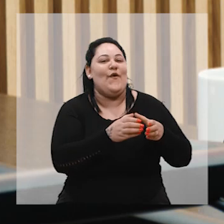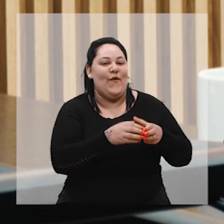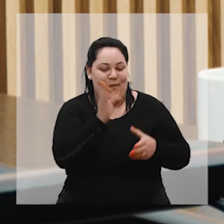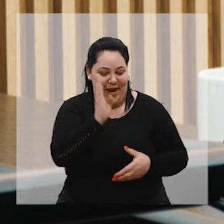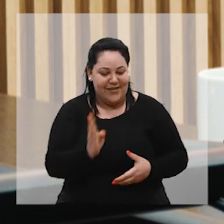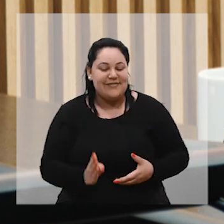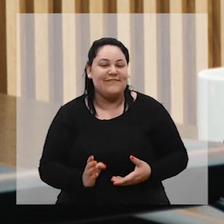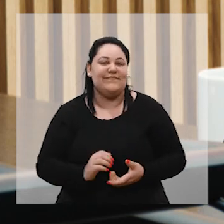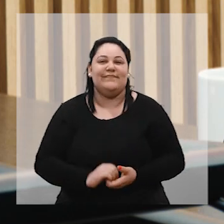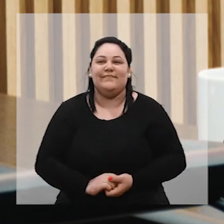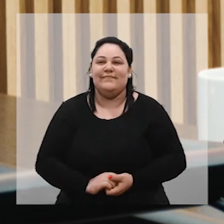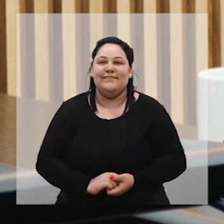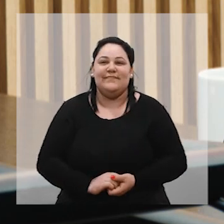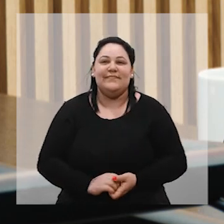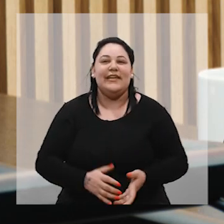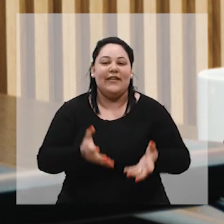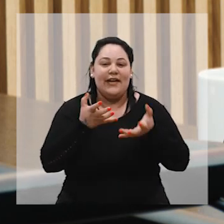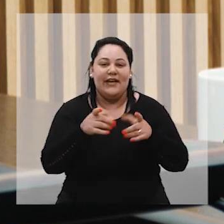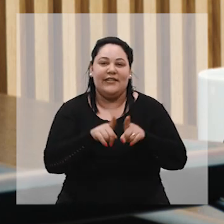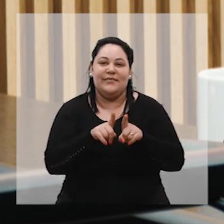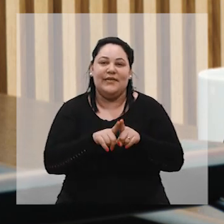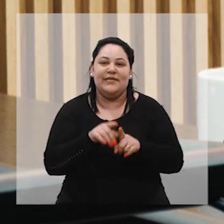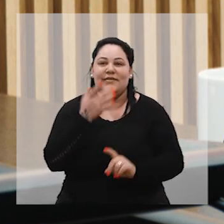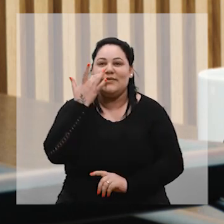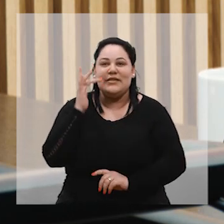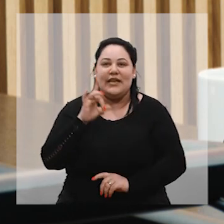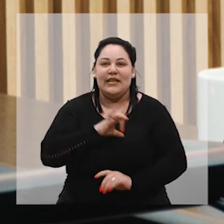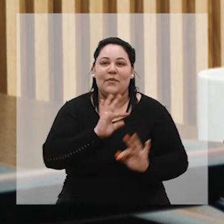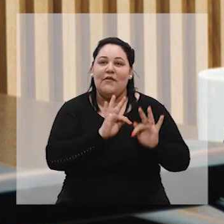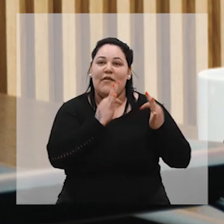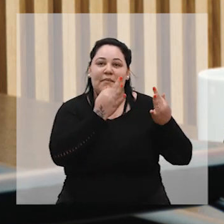pra seleção. Sabe? Eu quero daqui a